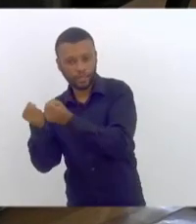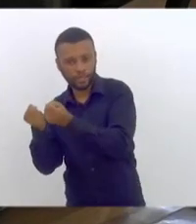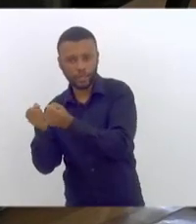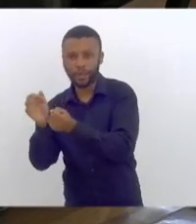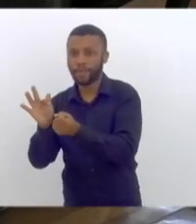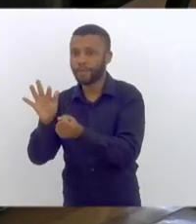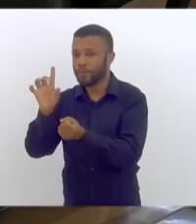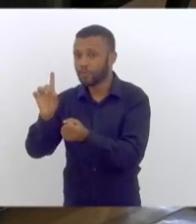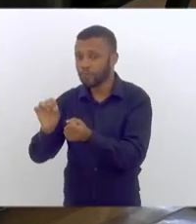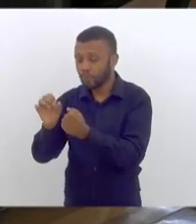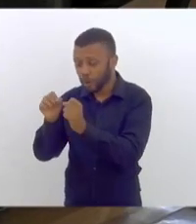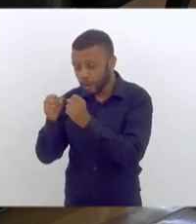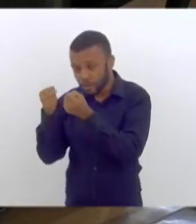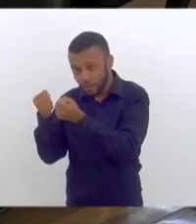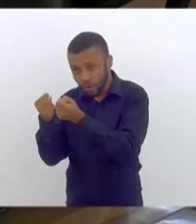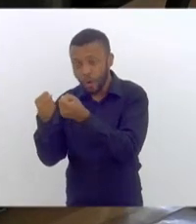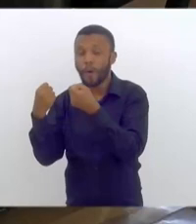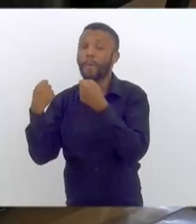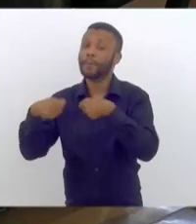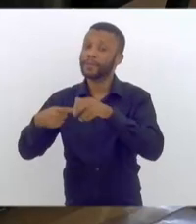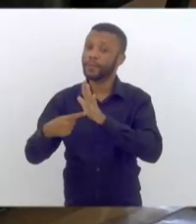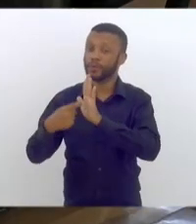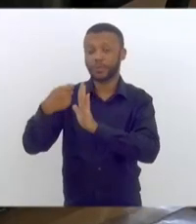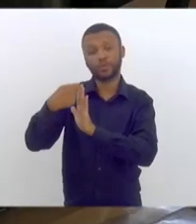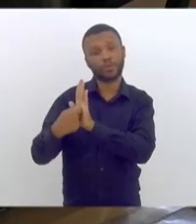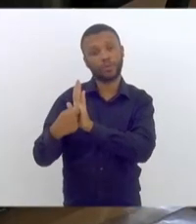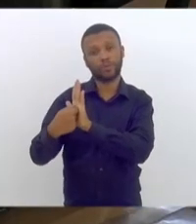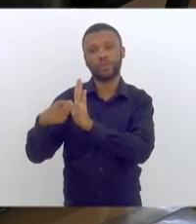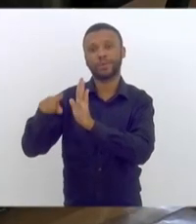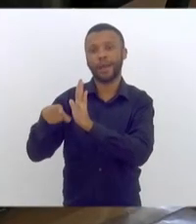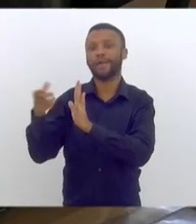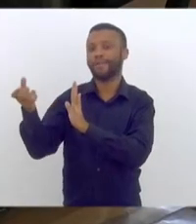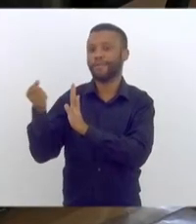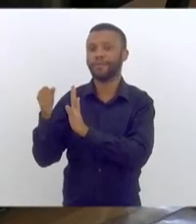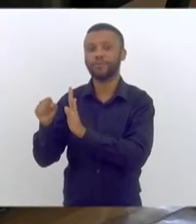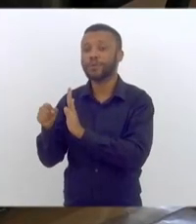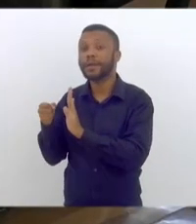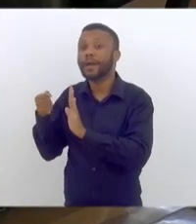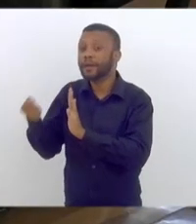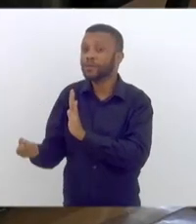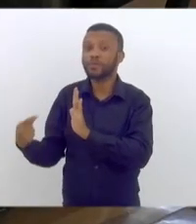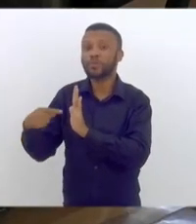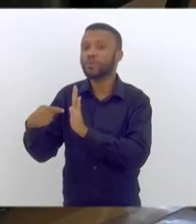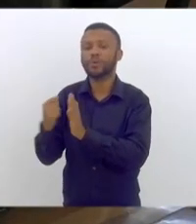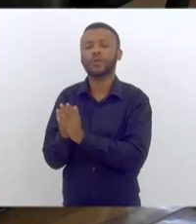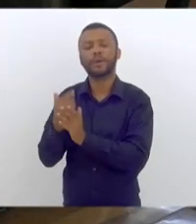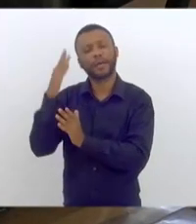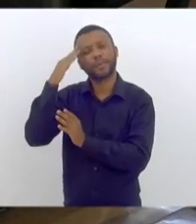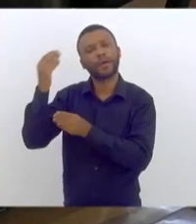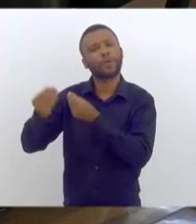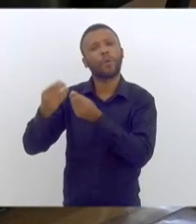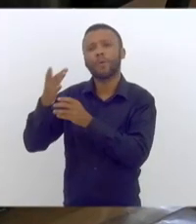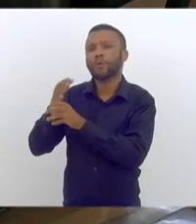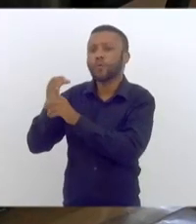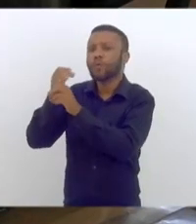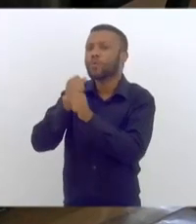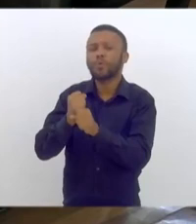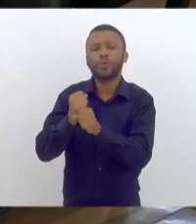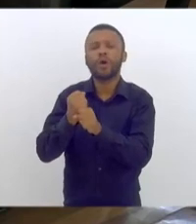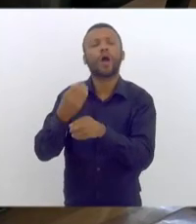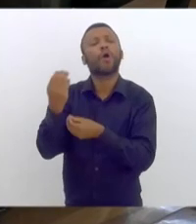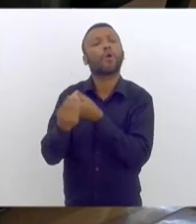tem que dizer que é do fundo garantidor e para que saber onde tá o patrimônio do fundo garantidor com ver